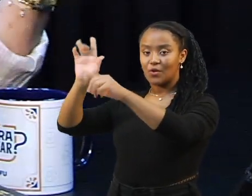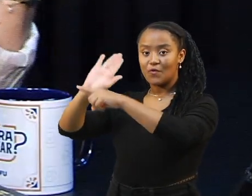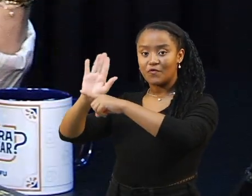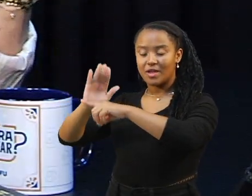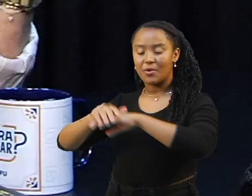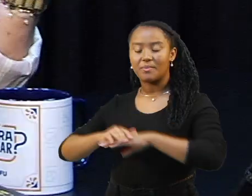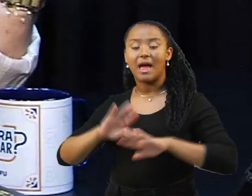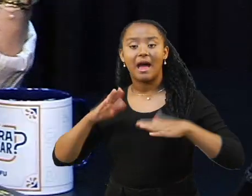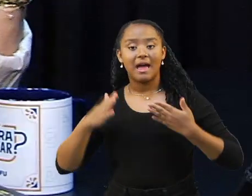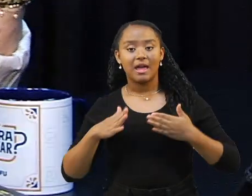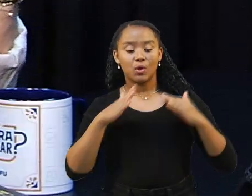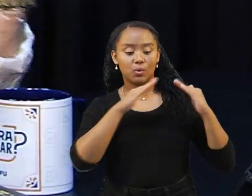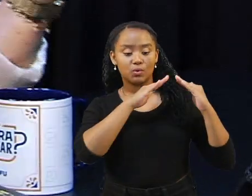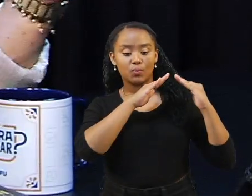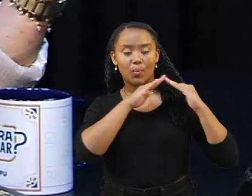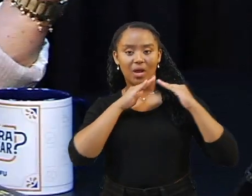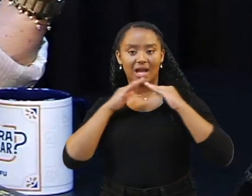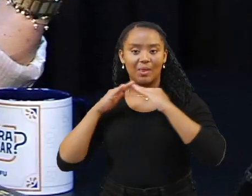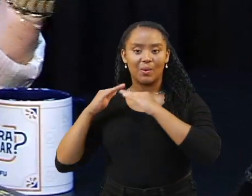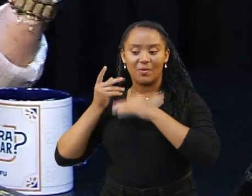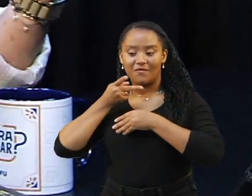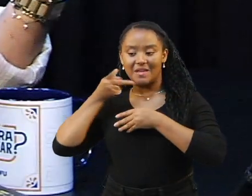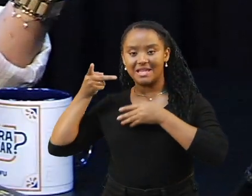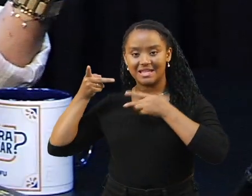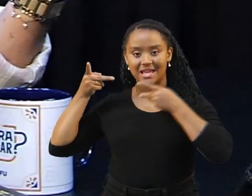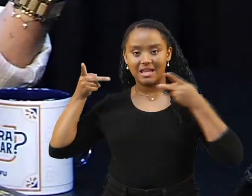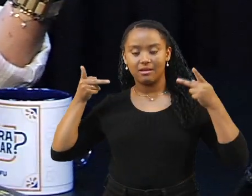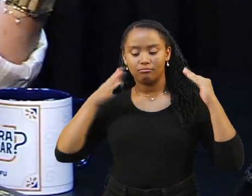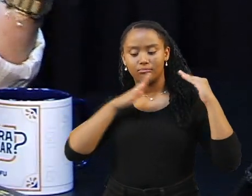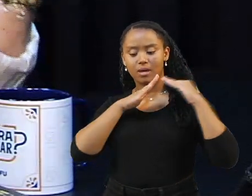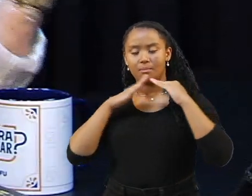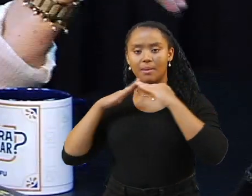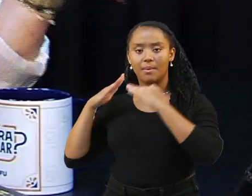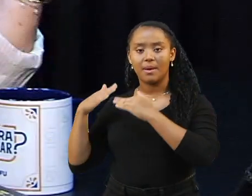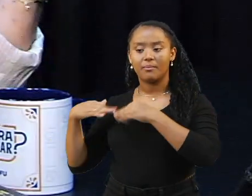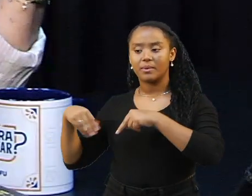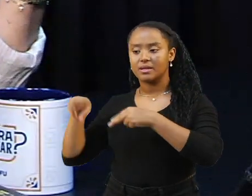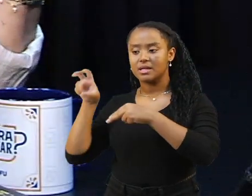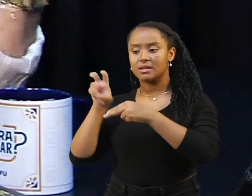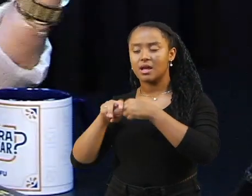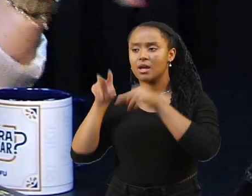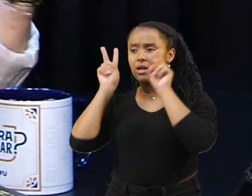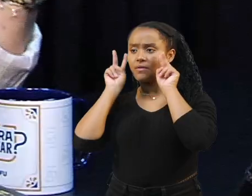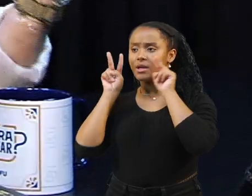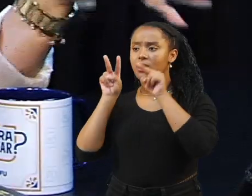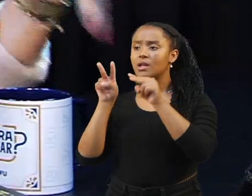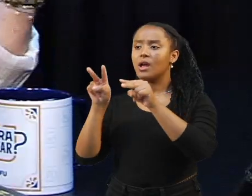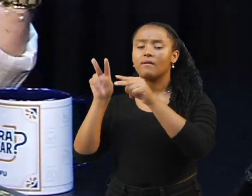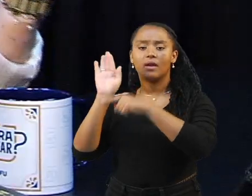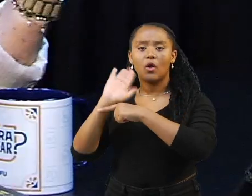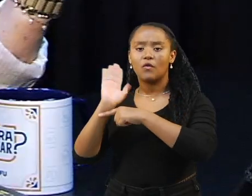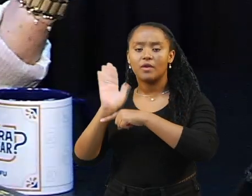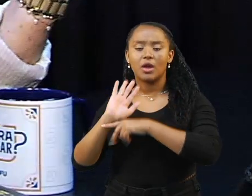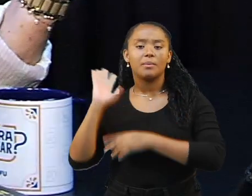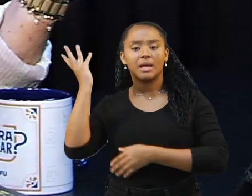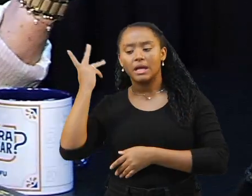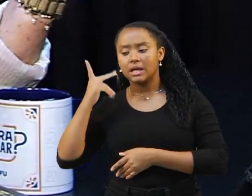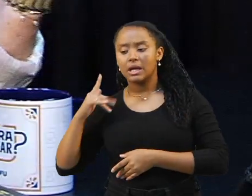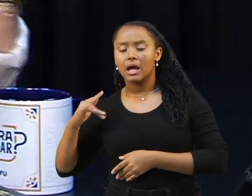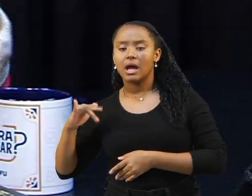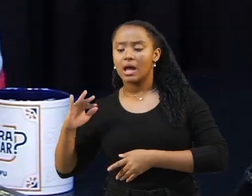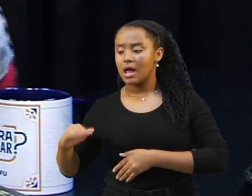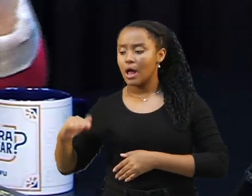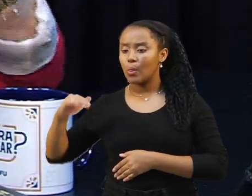moradores vizinhos pegavam as cadeiras, sentavam e a gente ia ver um filme. Crianças, adultos, idosos, todos